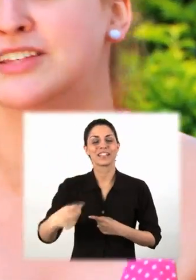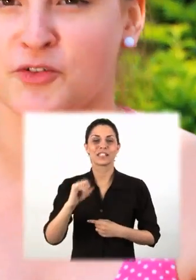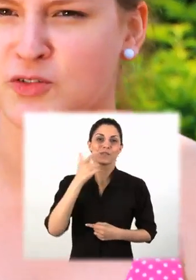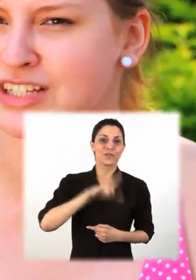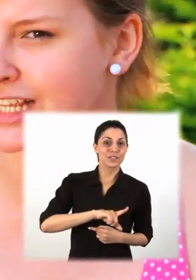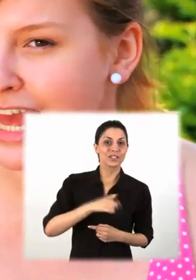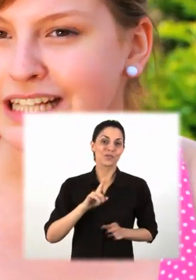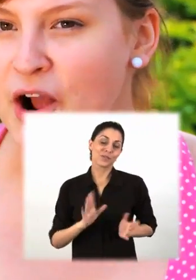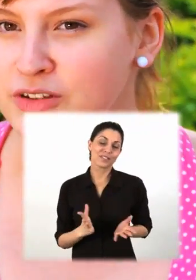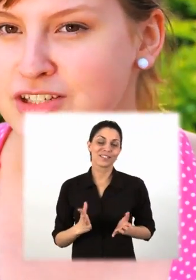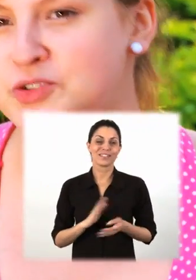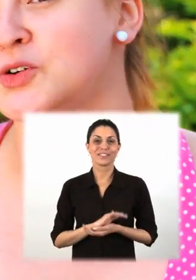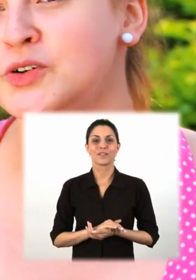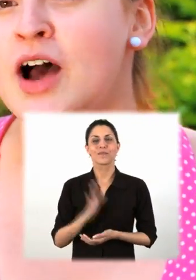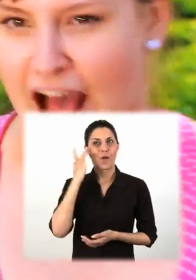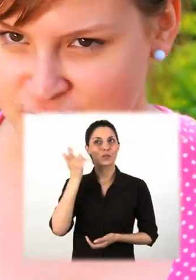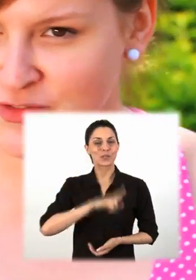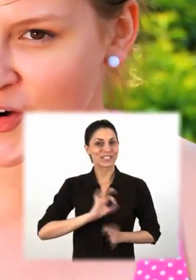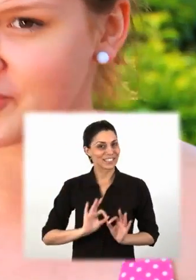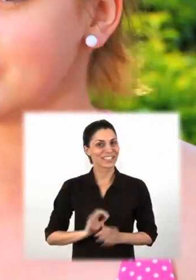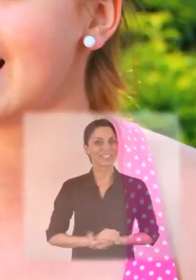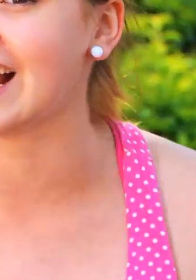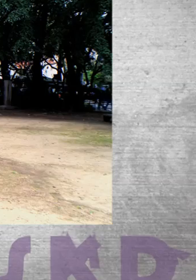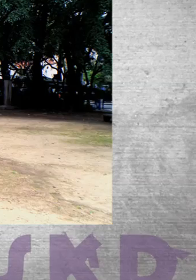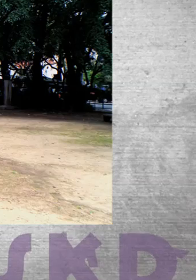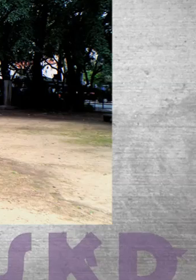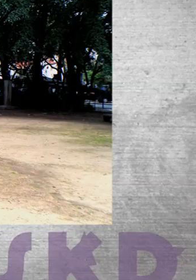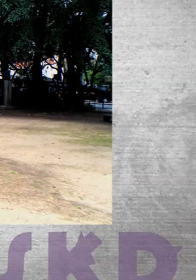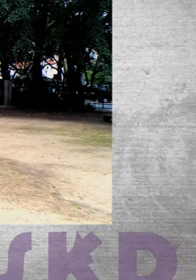passos e se eu vou conseguir dar conta de tudo. Acho que eu vou. Vamos lá.